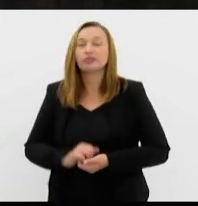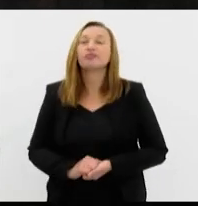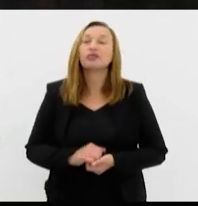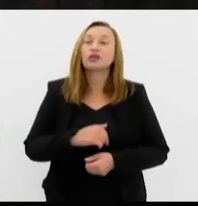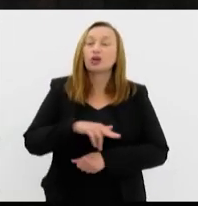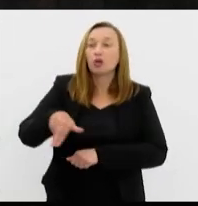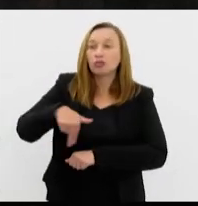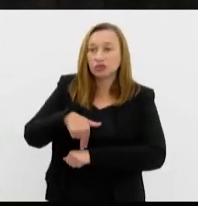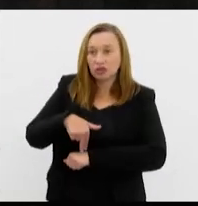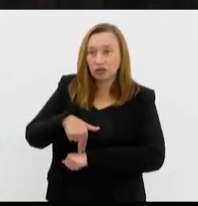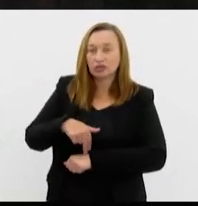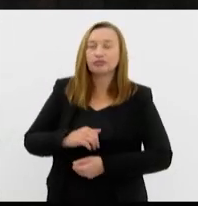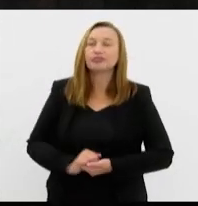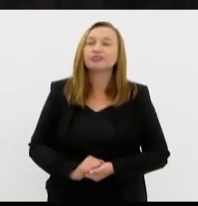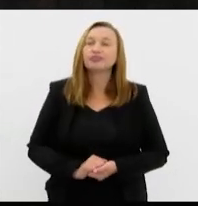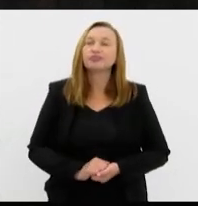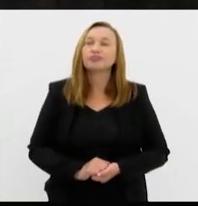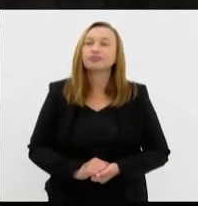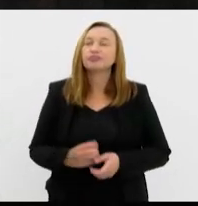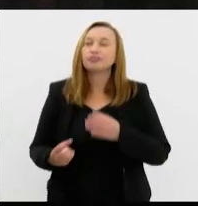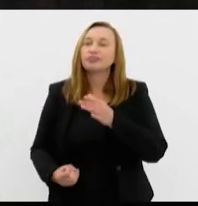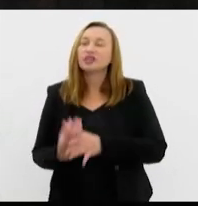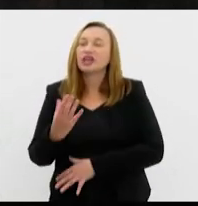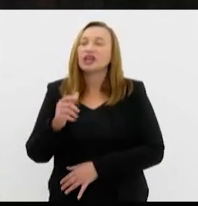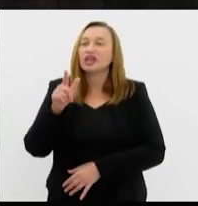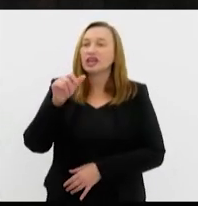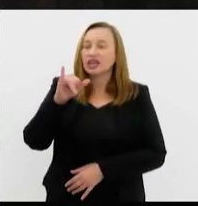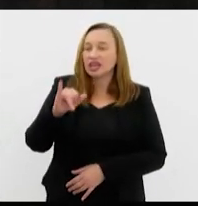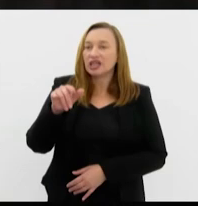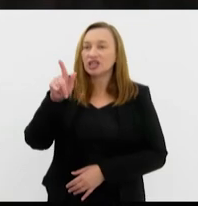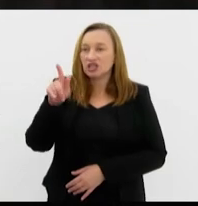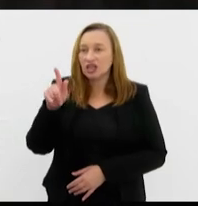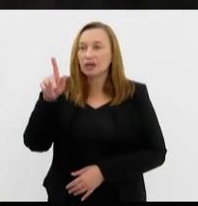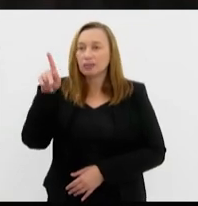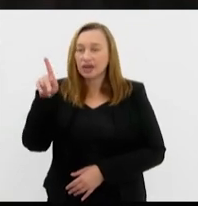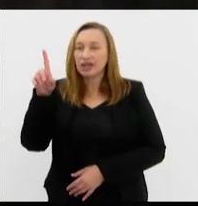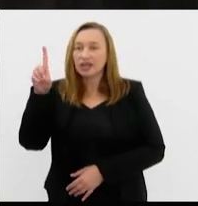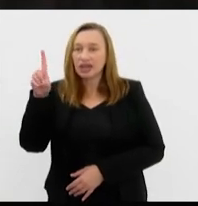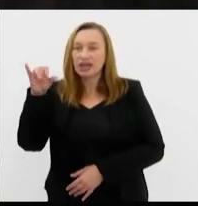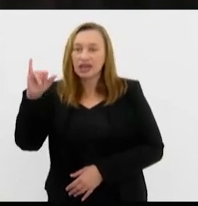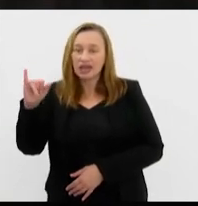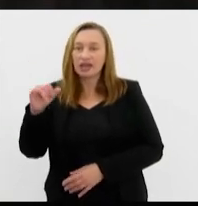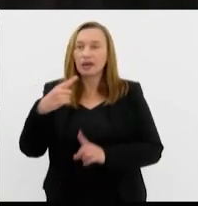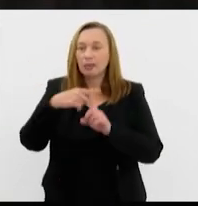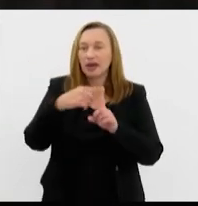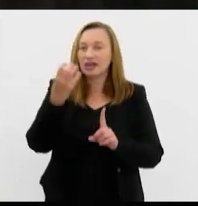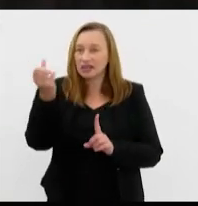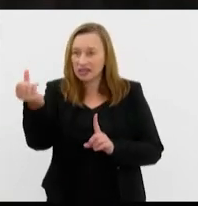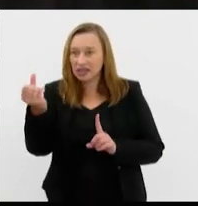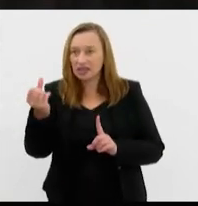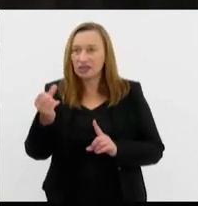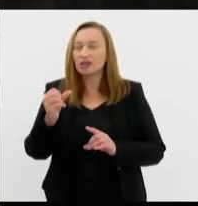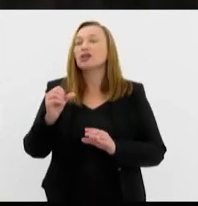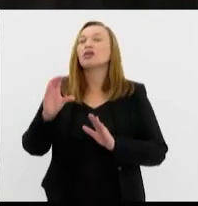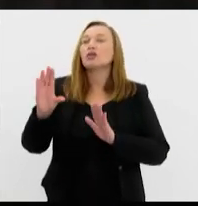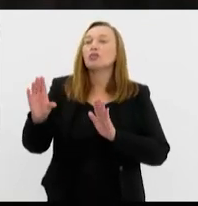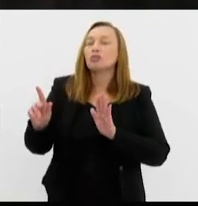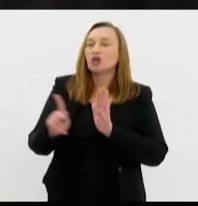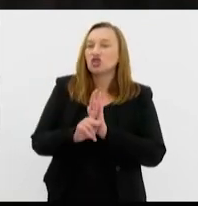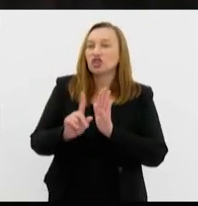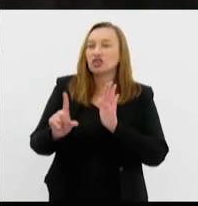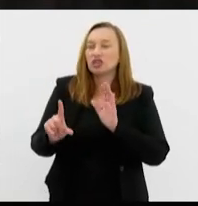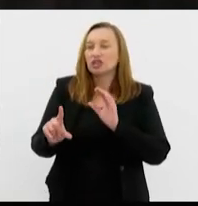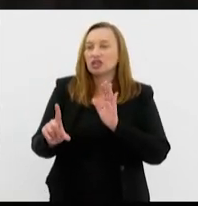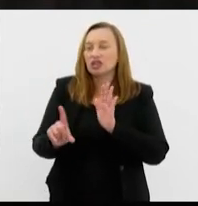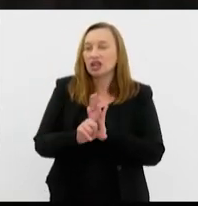União queria implantar o GPDI mais 6, como implantou para um projeto de lei complementar. E o